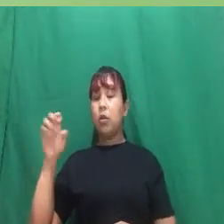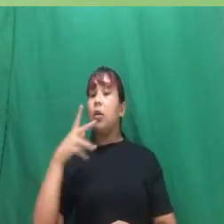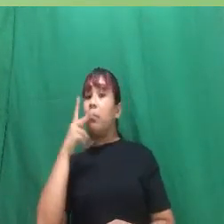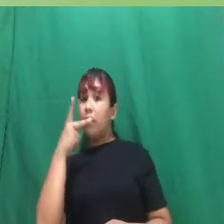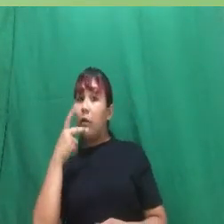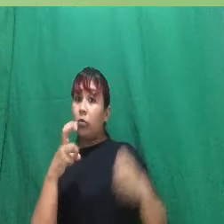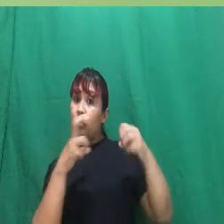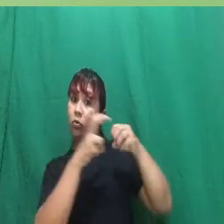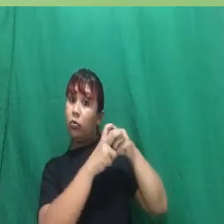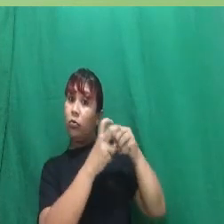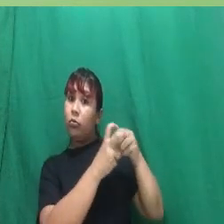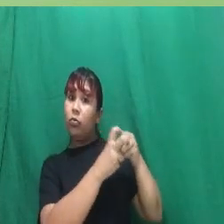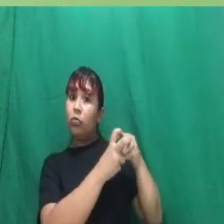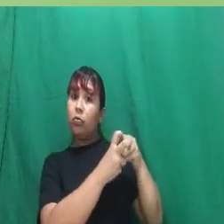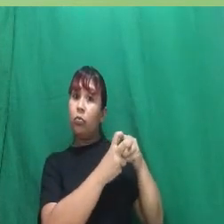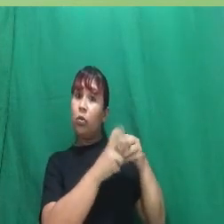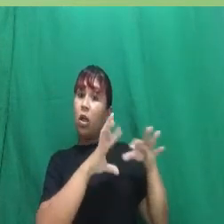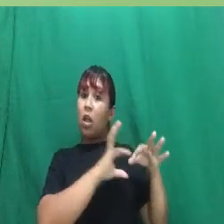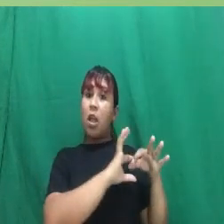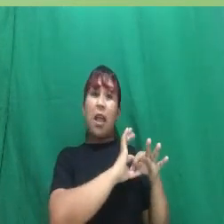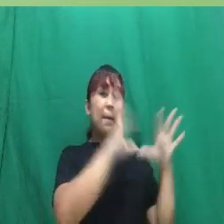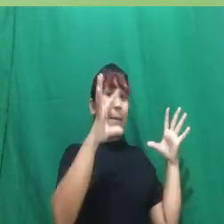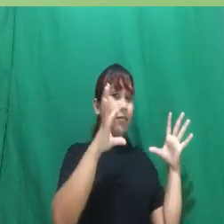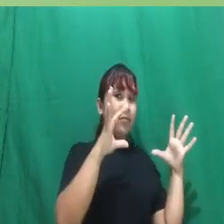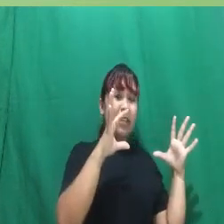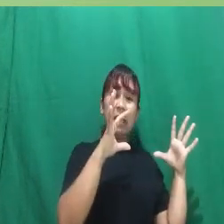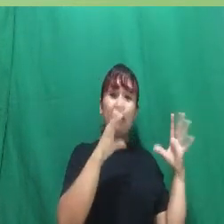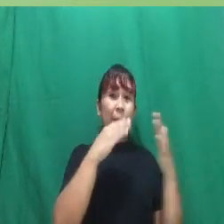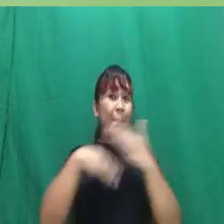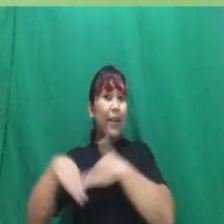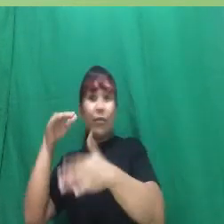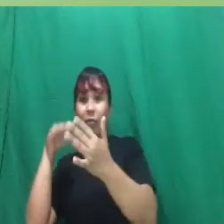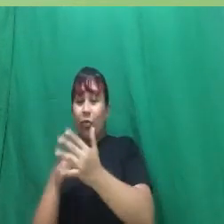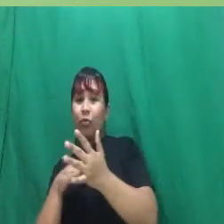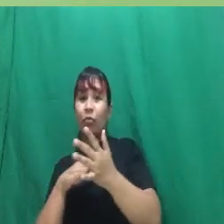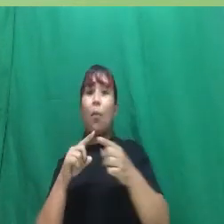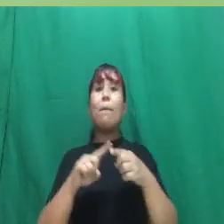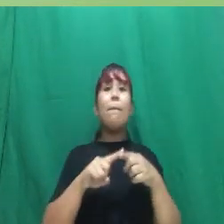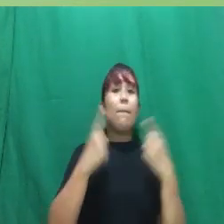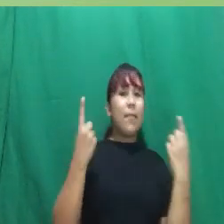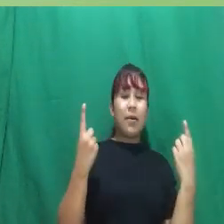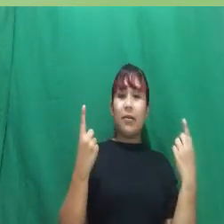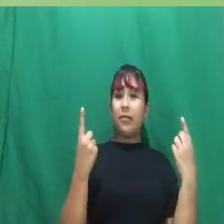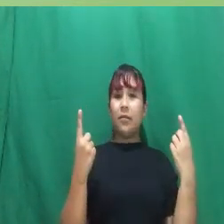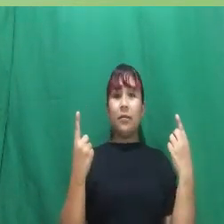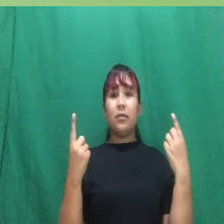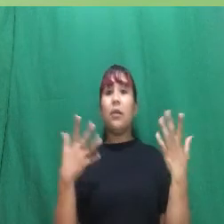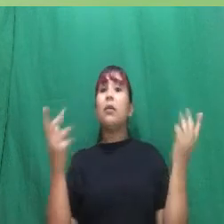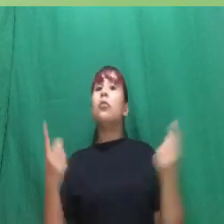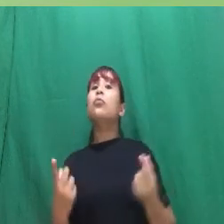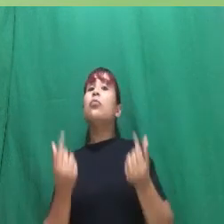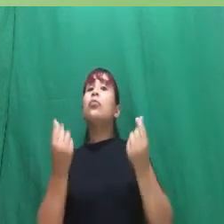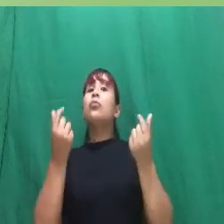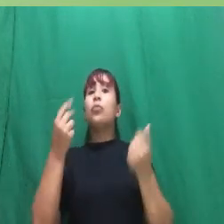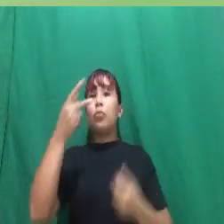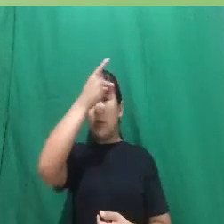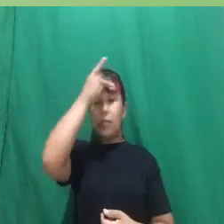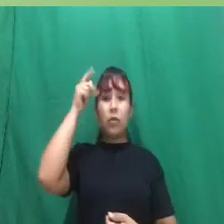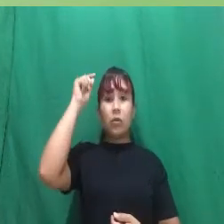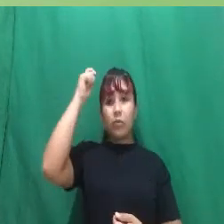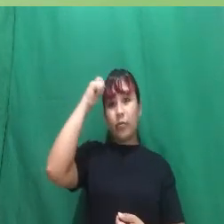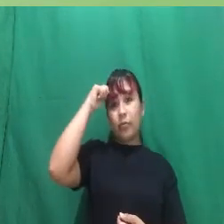fazendo a denúncia macro. A denúncia macro, nesse momento, é defender o SUS. É revogar a